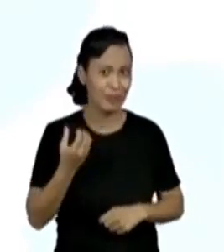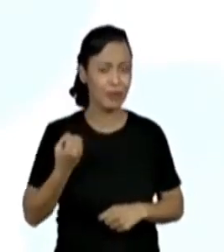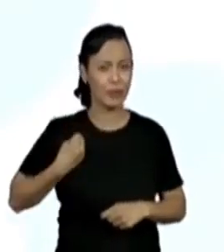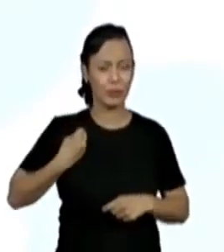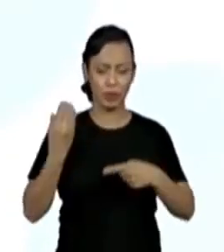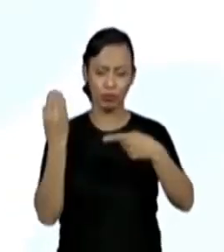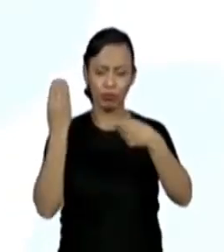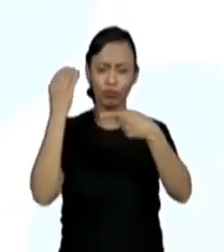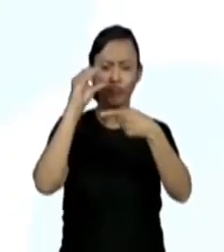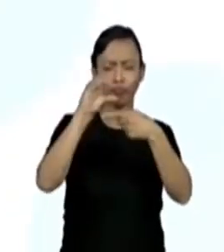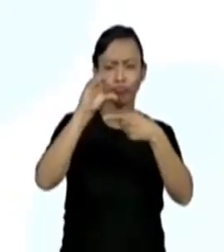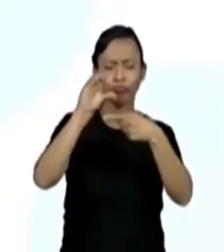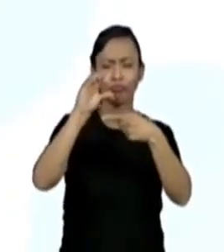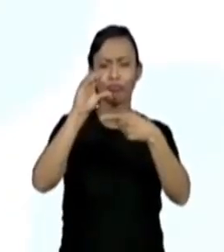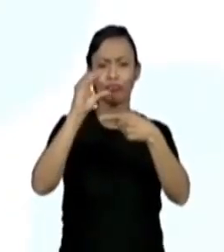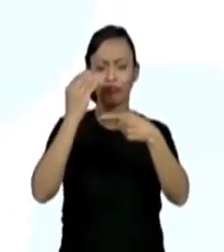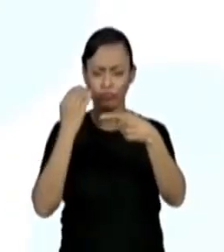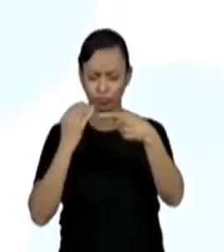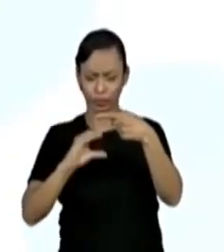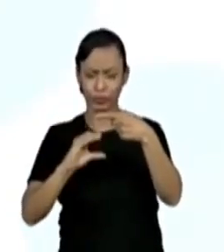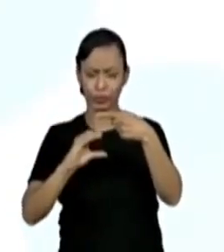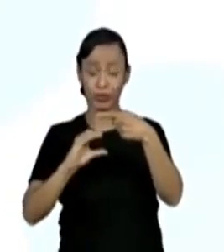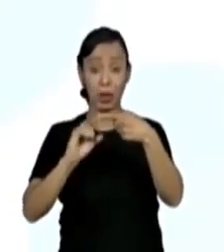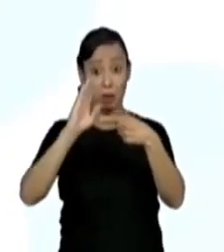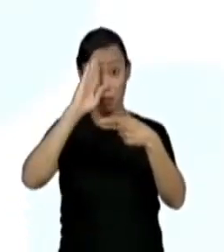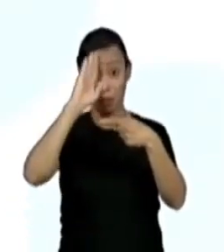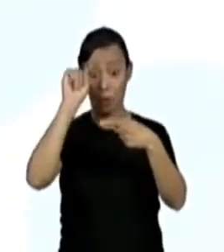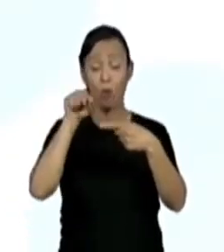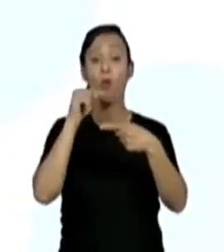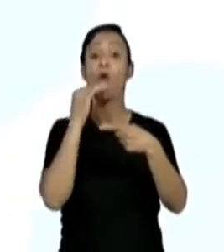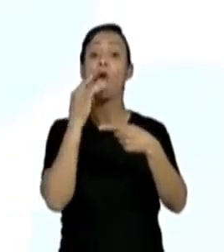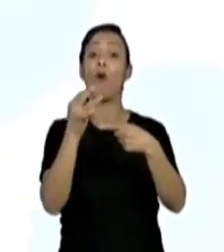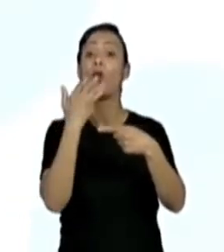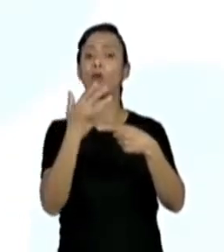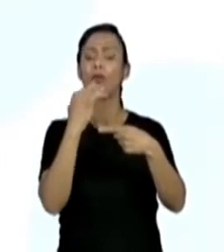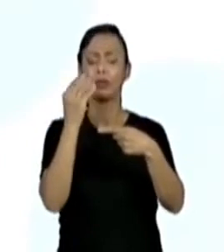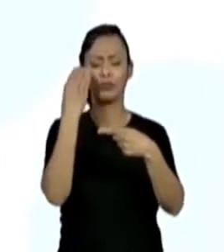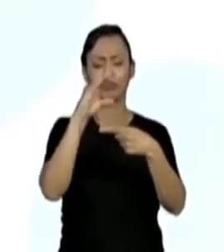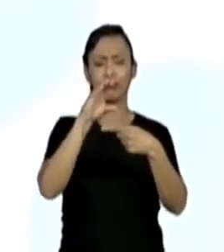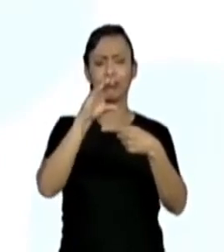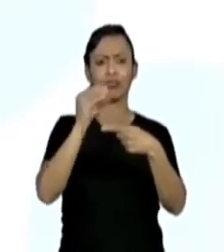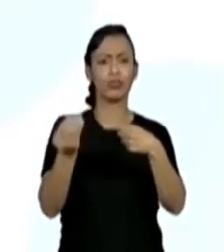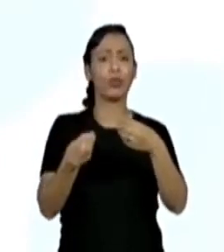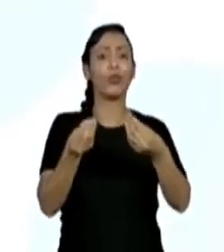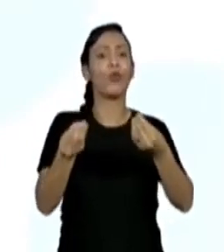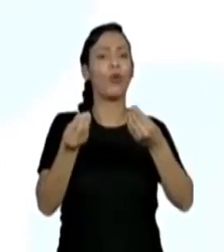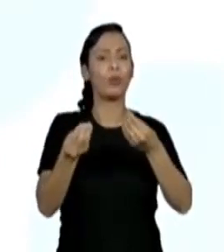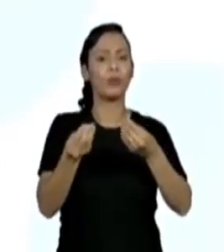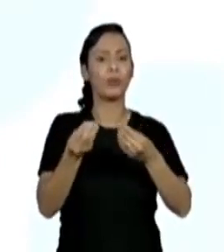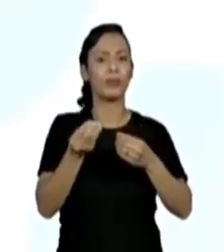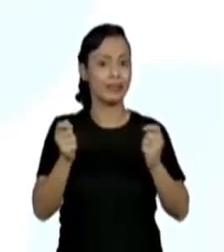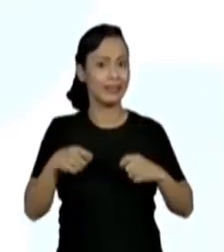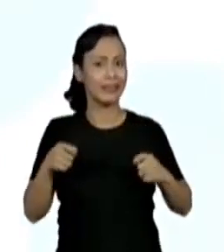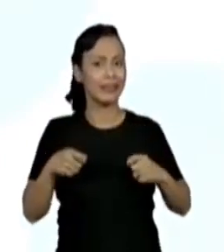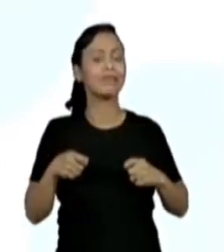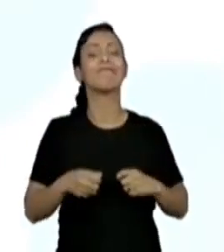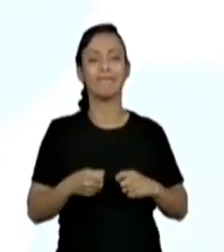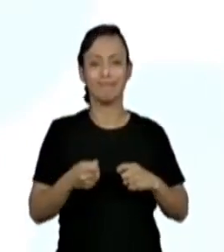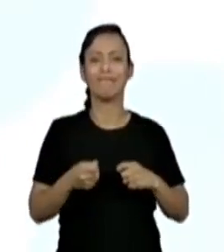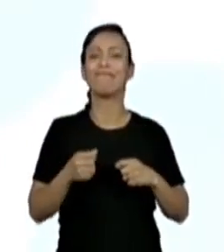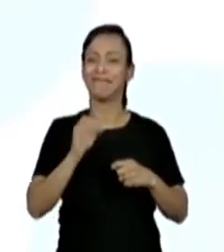da figura a partir da parte colorida em relação ao todo então vamos representar